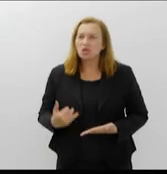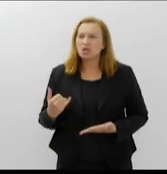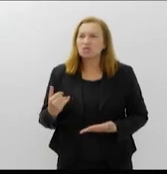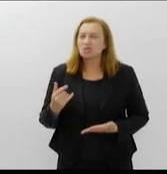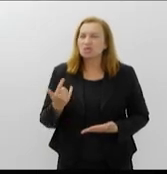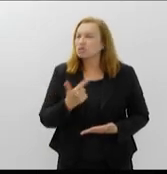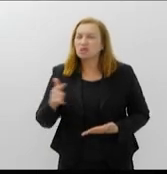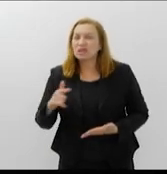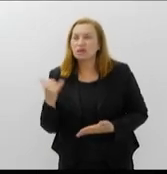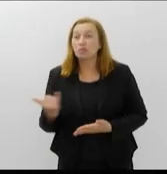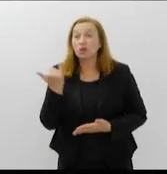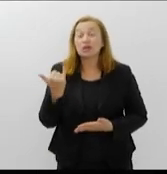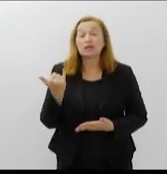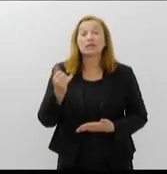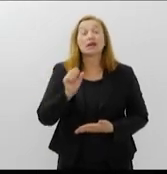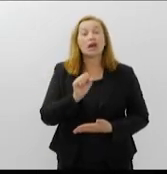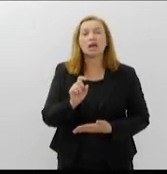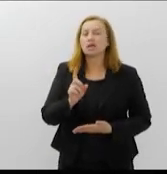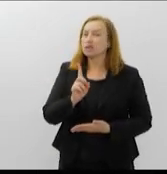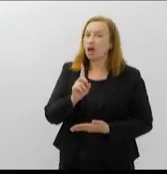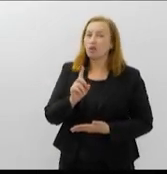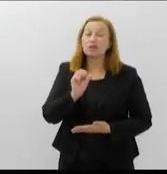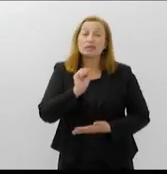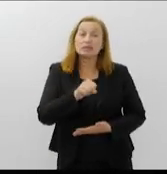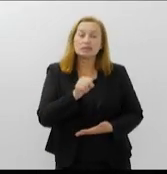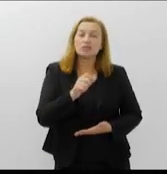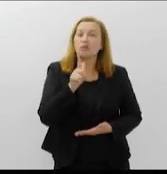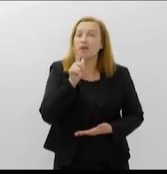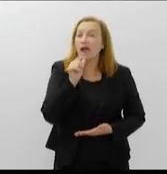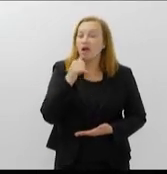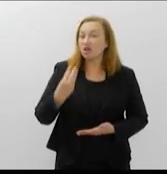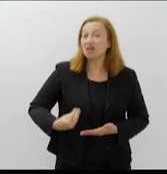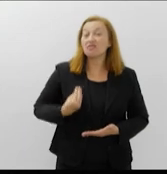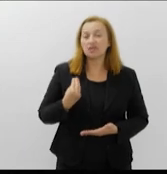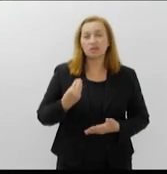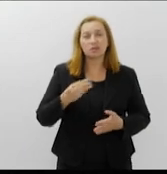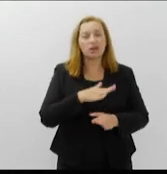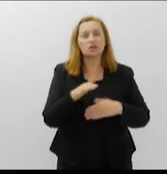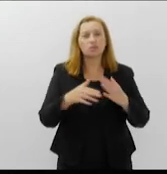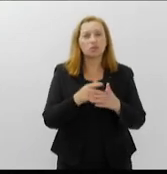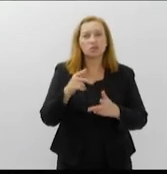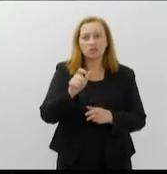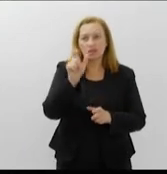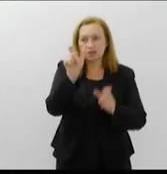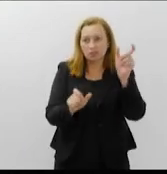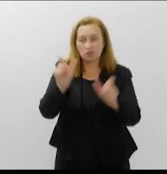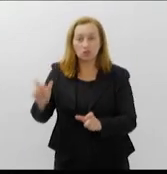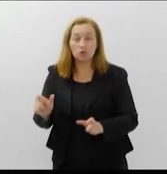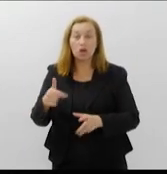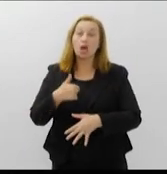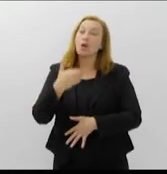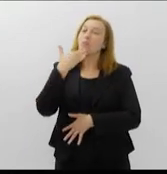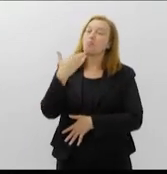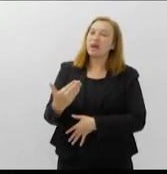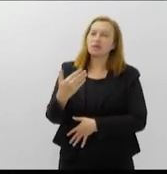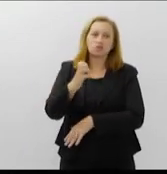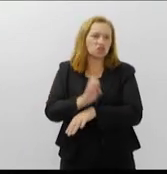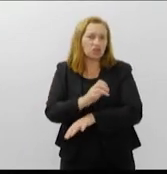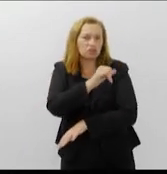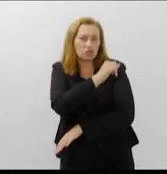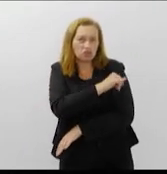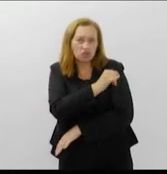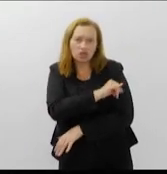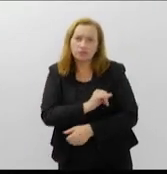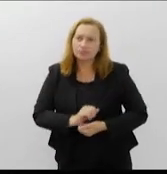água. Água é vital para a vida das pessoas. Então, eu rogo ao Estado do Rio de